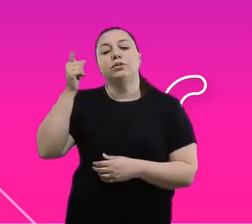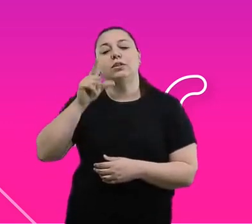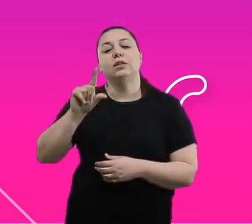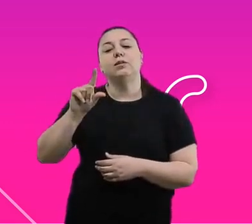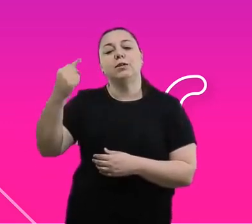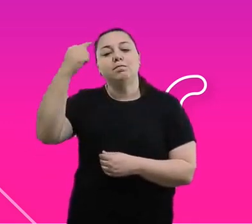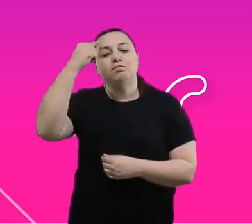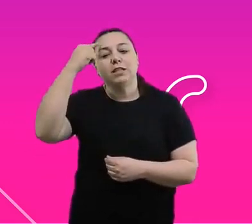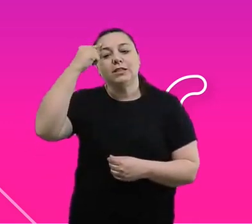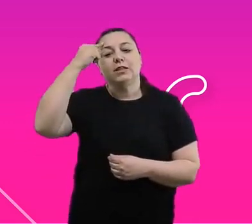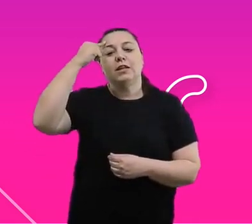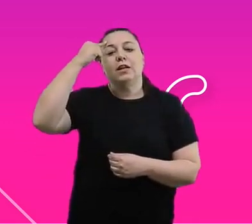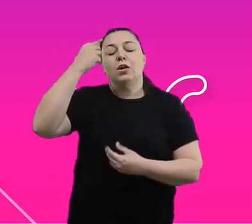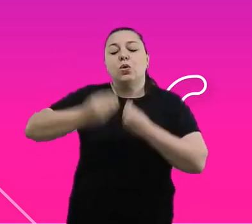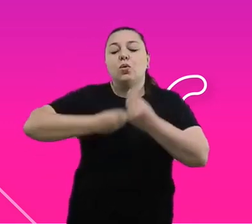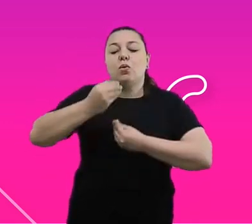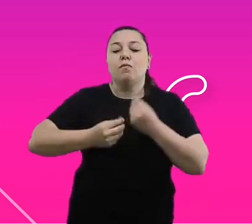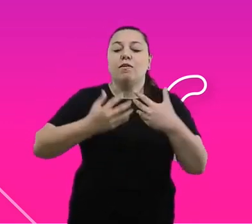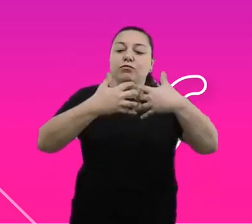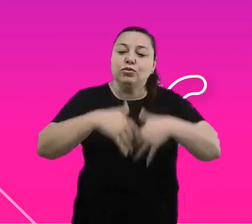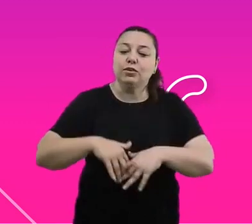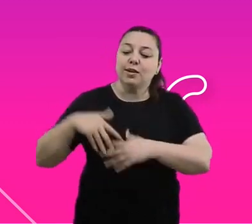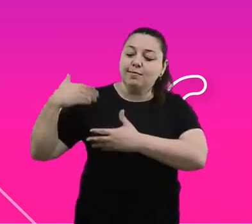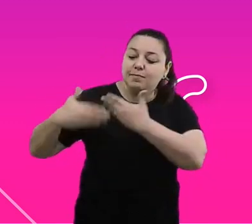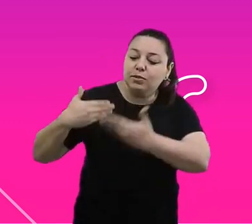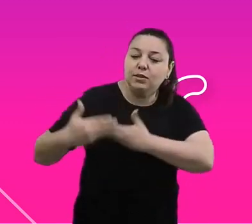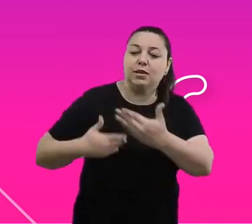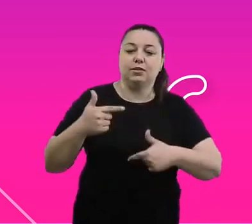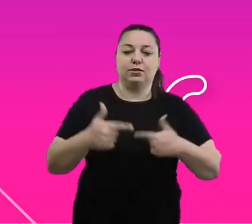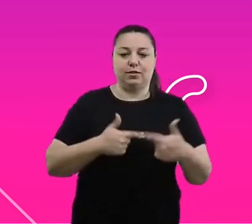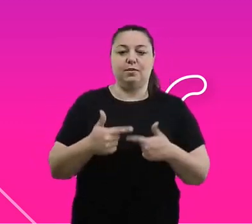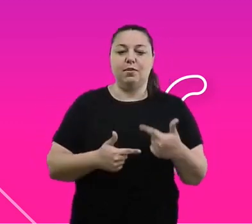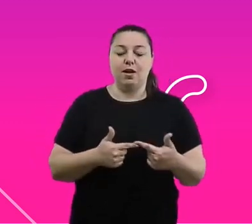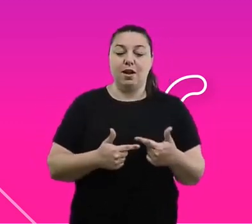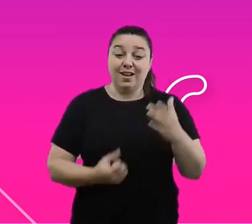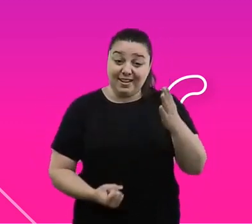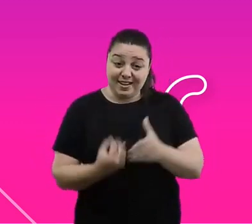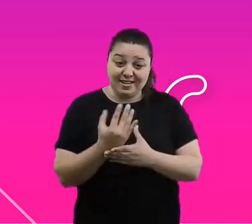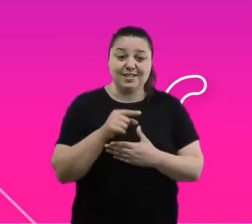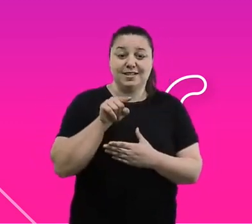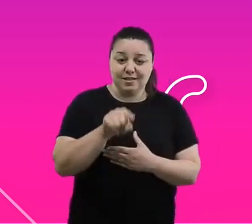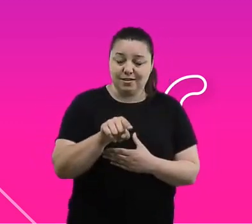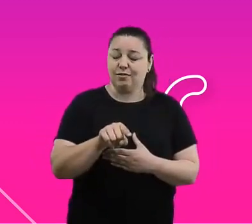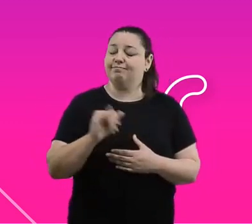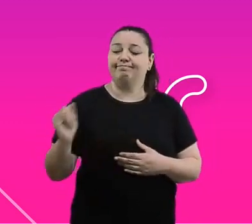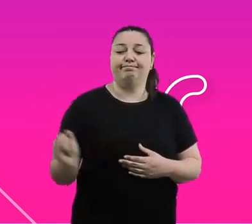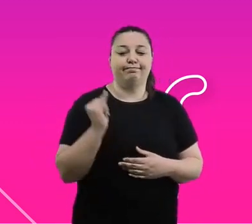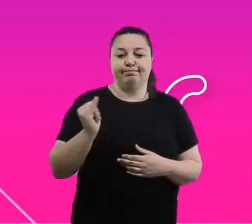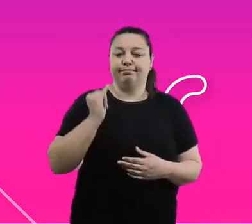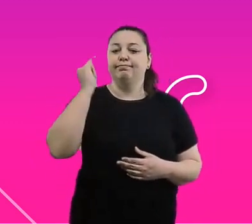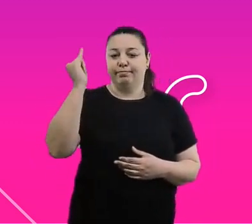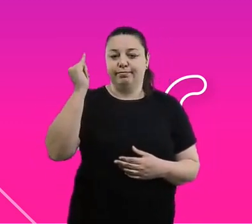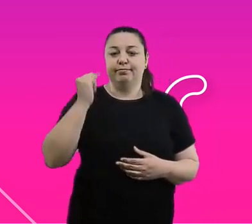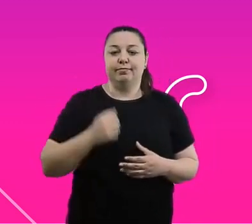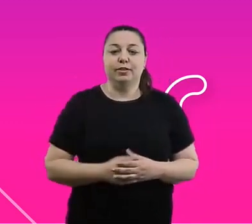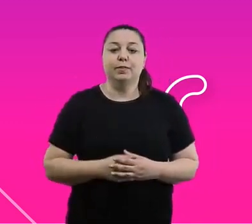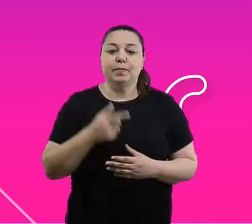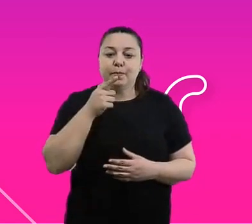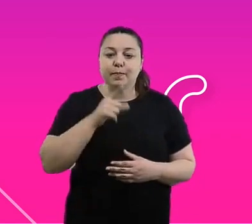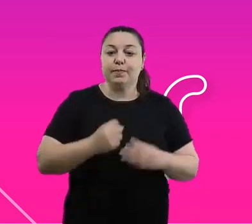nossos processos de trabalho. A construção desse mapa ela foi essencial para a gente começar a planejar melhor a nossa força de